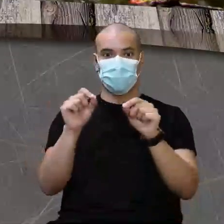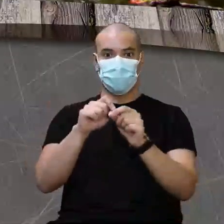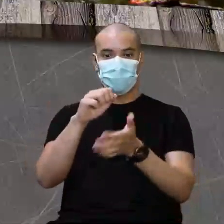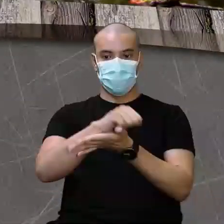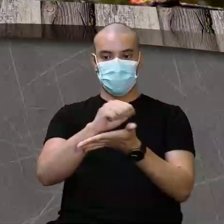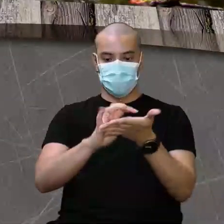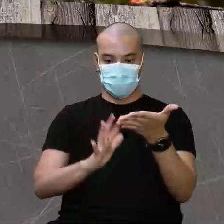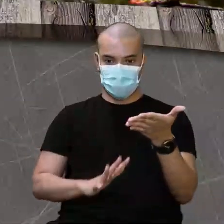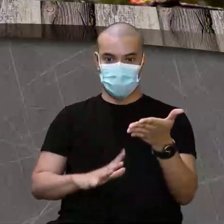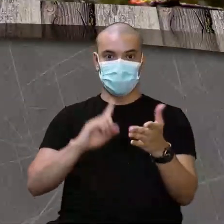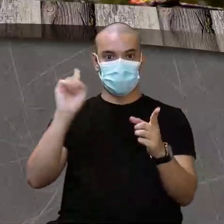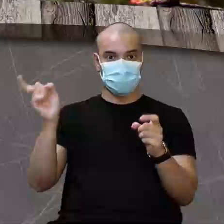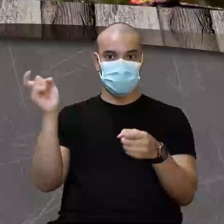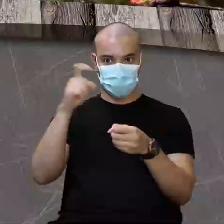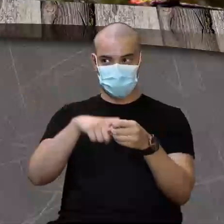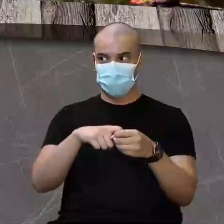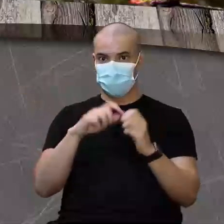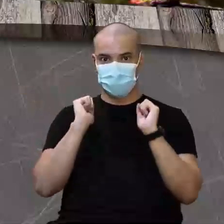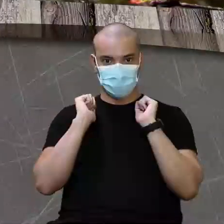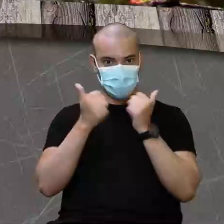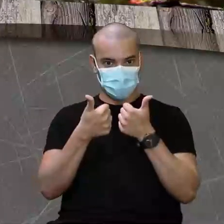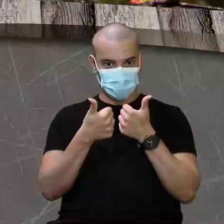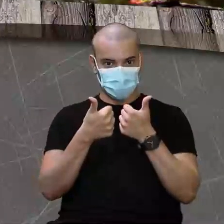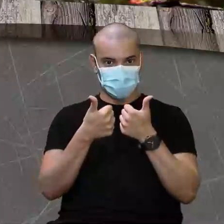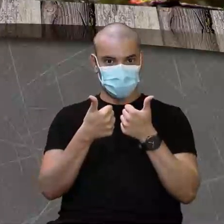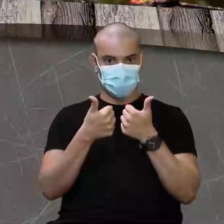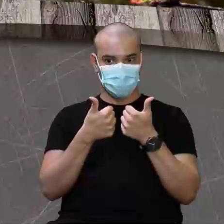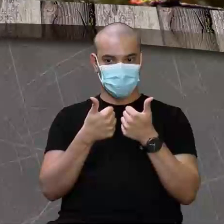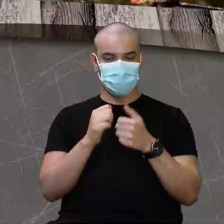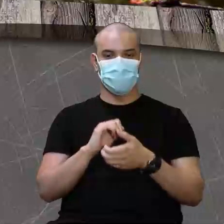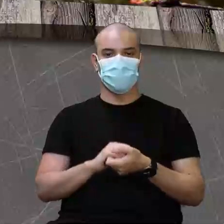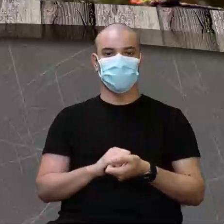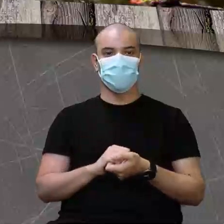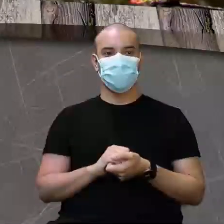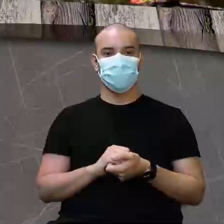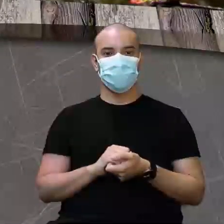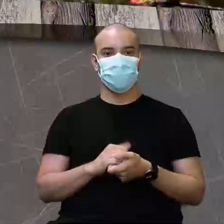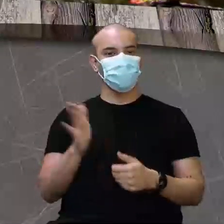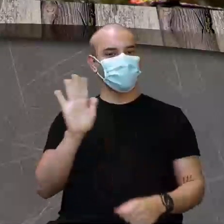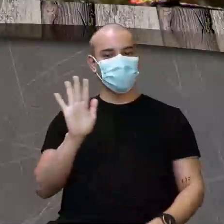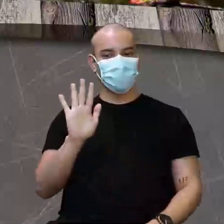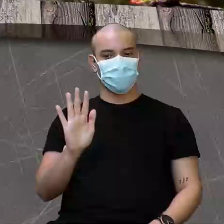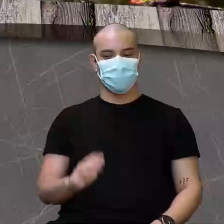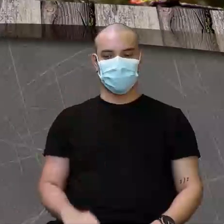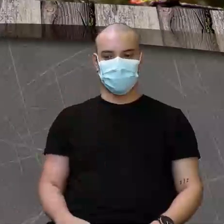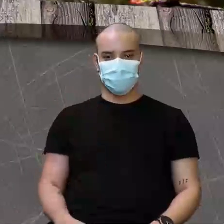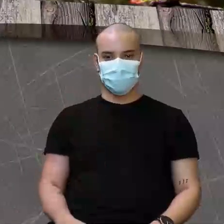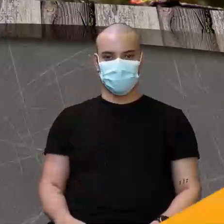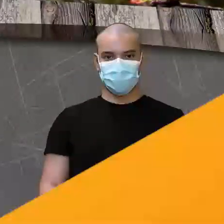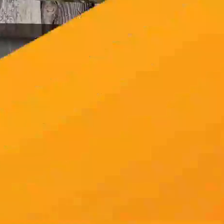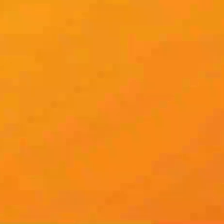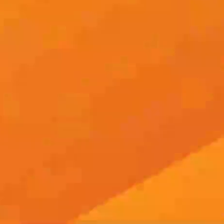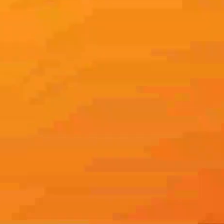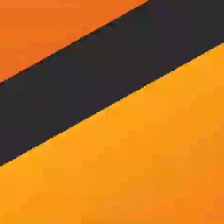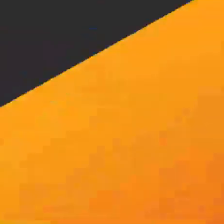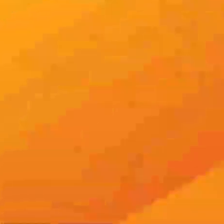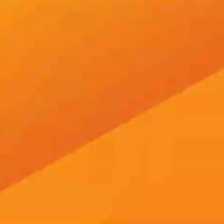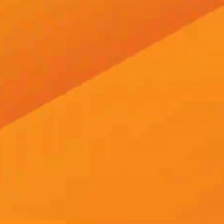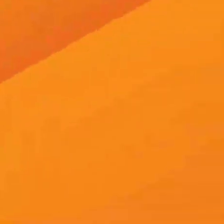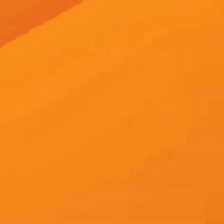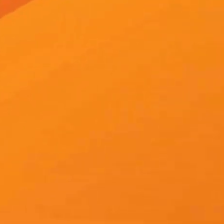sua atividade e já a gente está com vocês de novo, tá bom? Tchau, tchau!